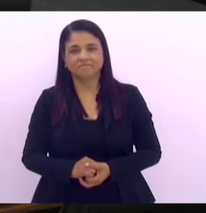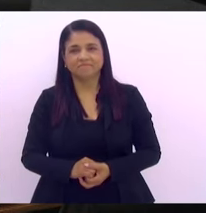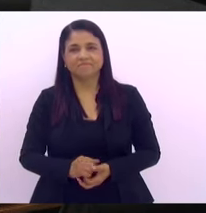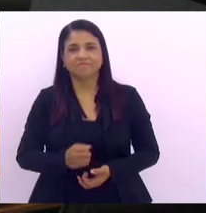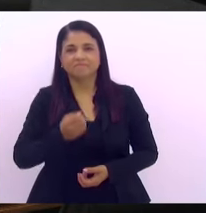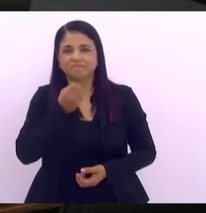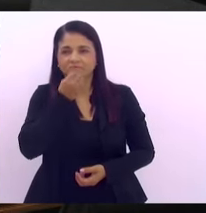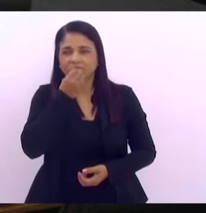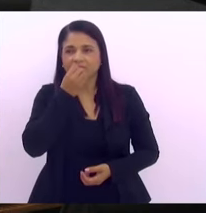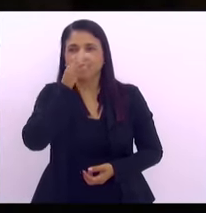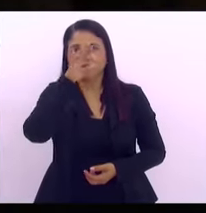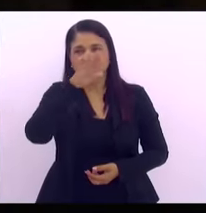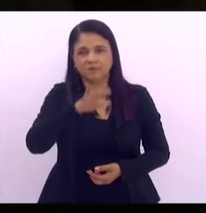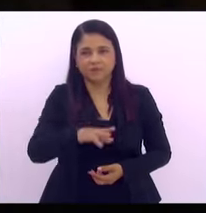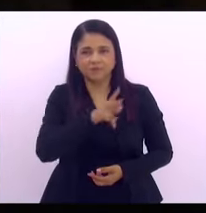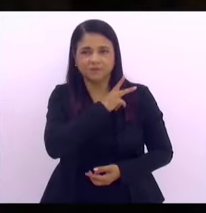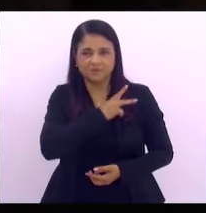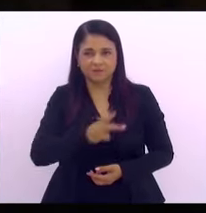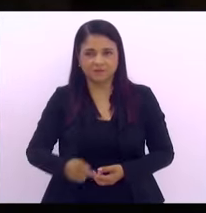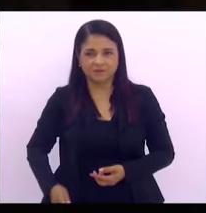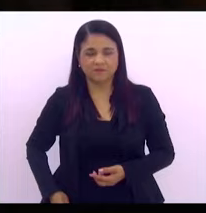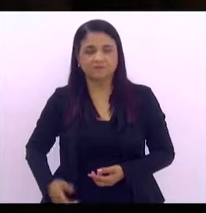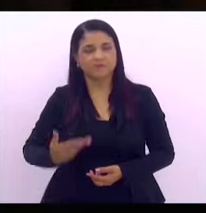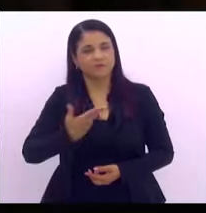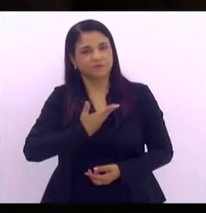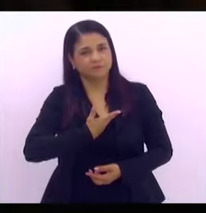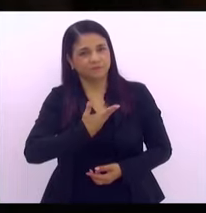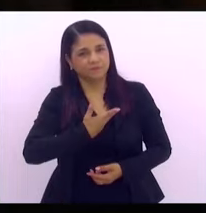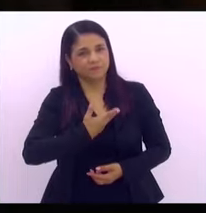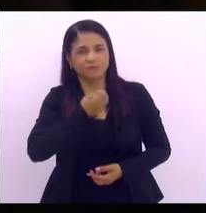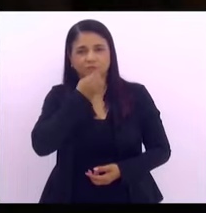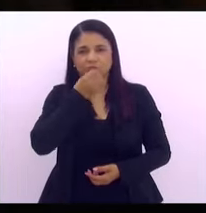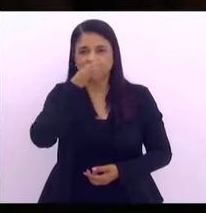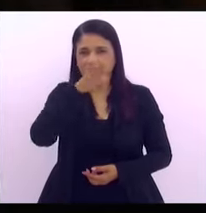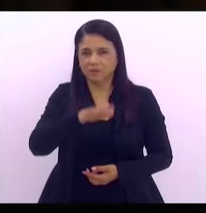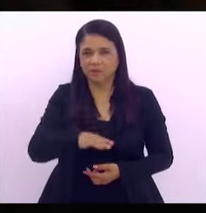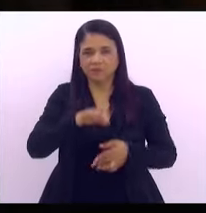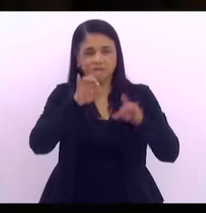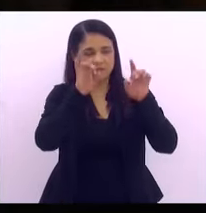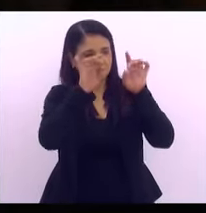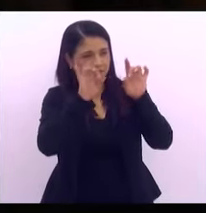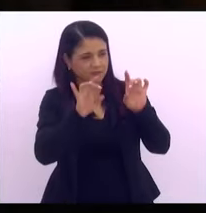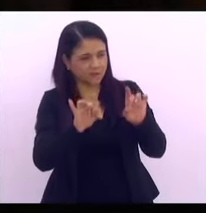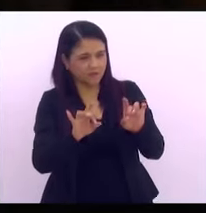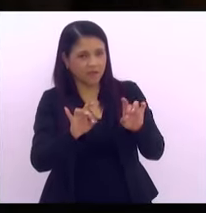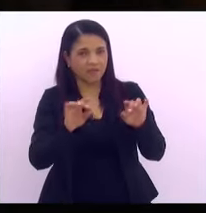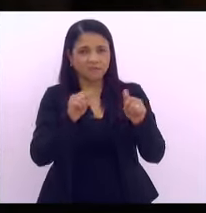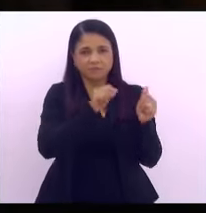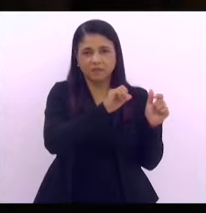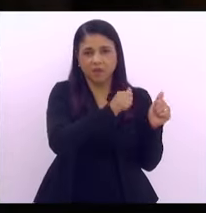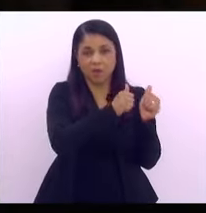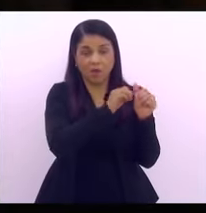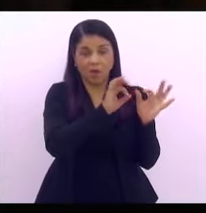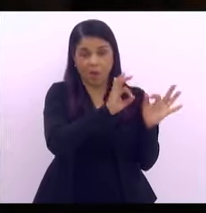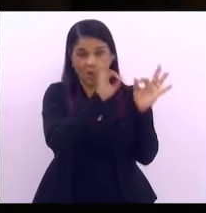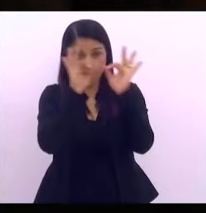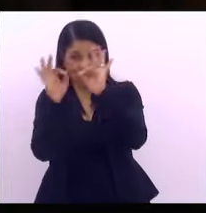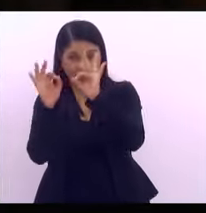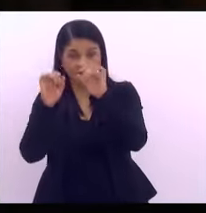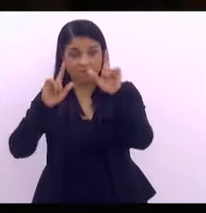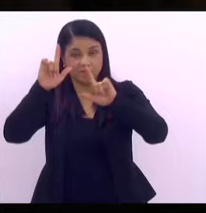Boa tarde, senhora presidenta, boa tarde aos demais colegas, boa tarde especial àquelas e àqueles que nos acompanham pela TV